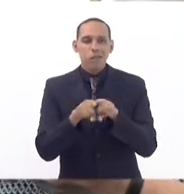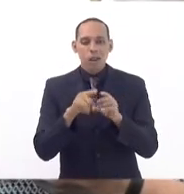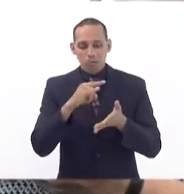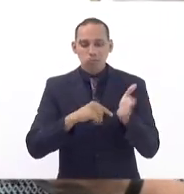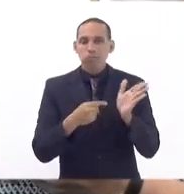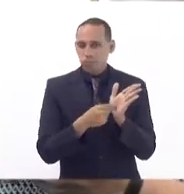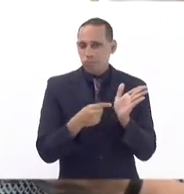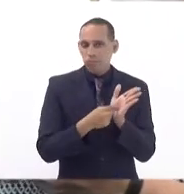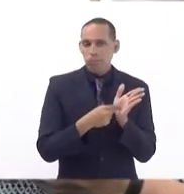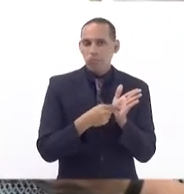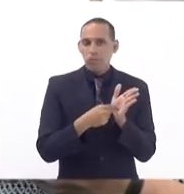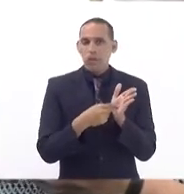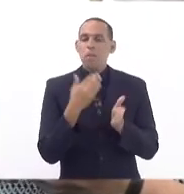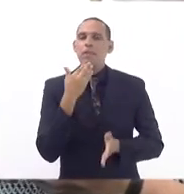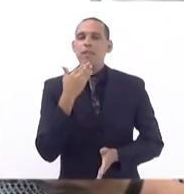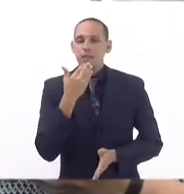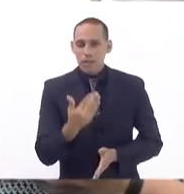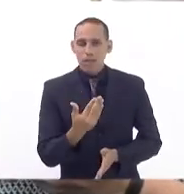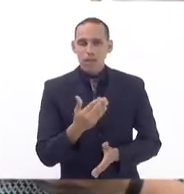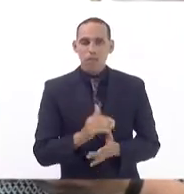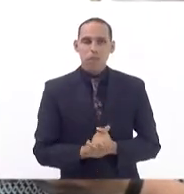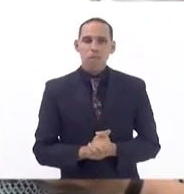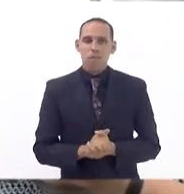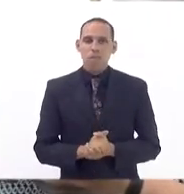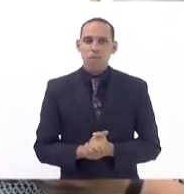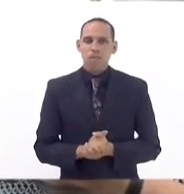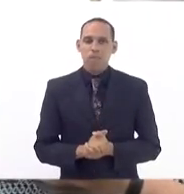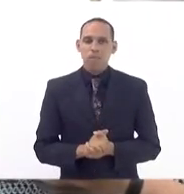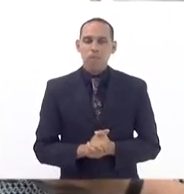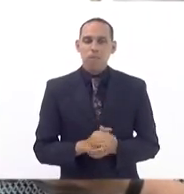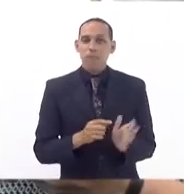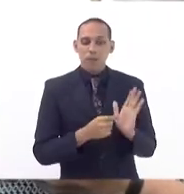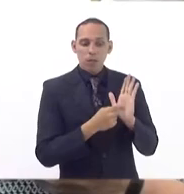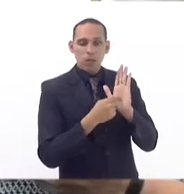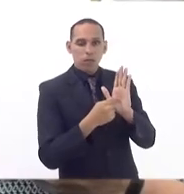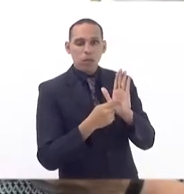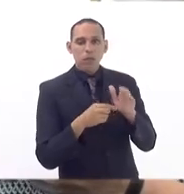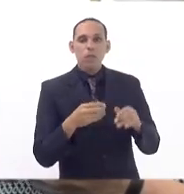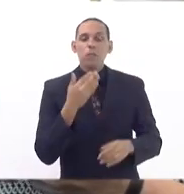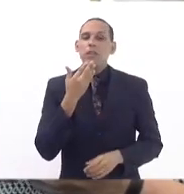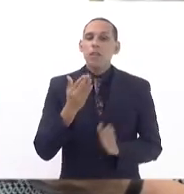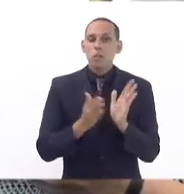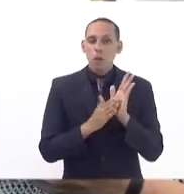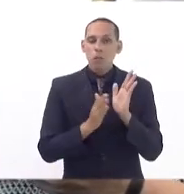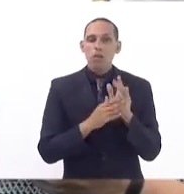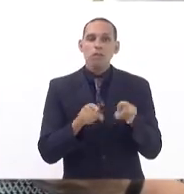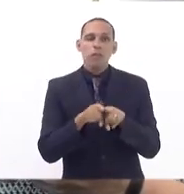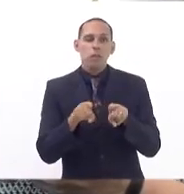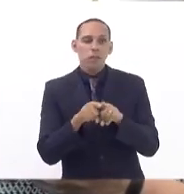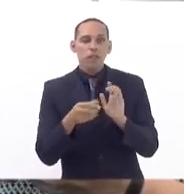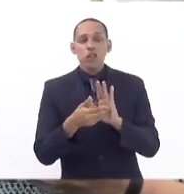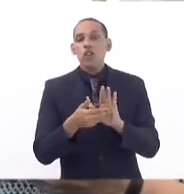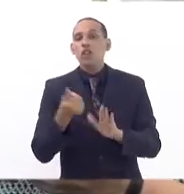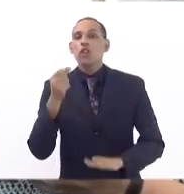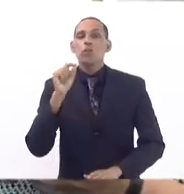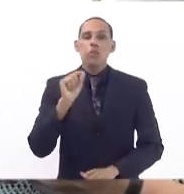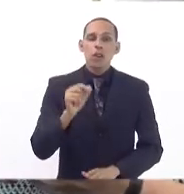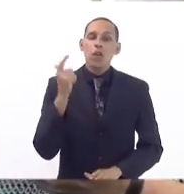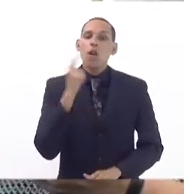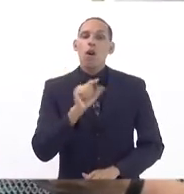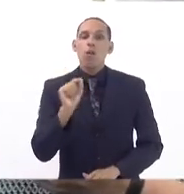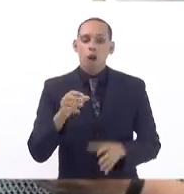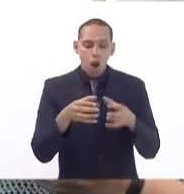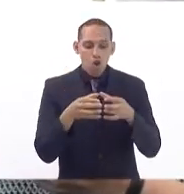um documento fazer essa solicitação é Oi para pedir pro porque a gente pudesse também tirar daqui um